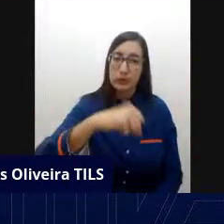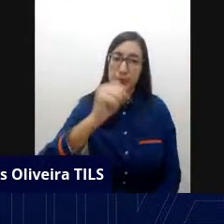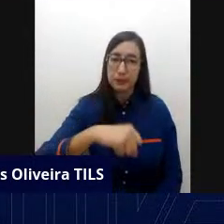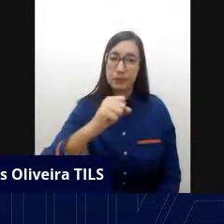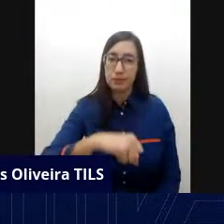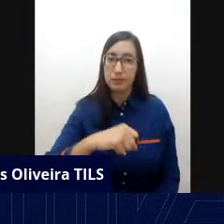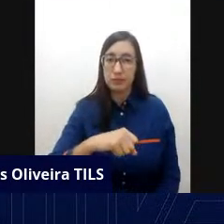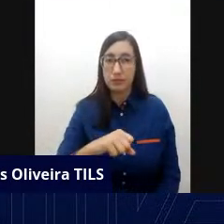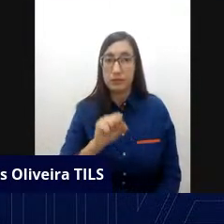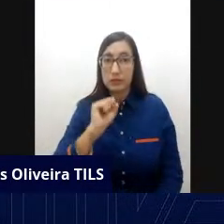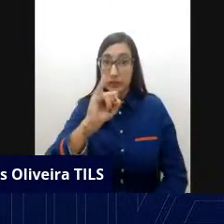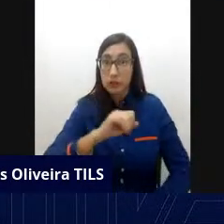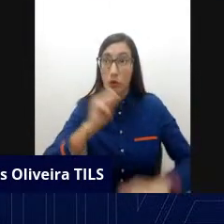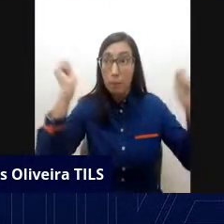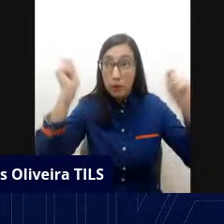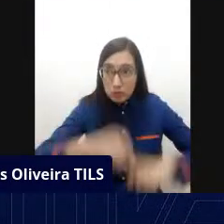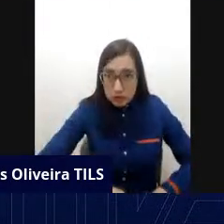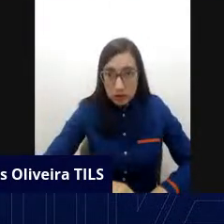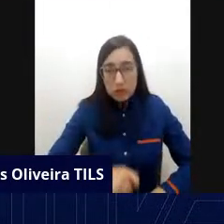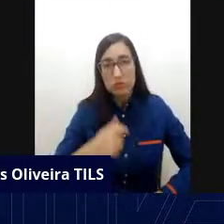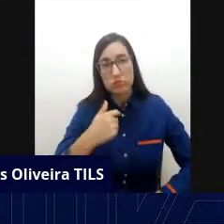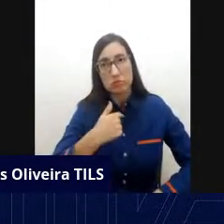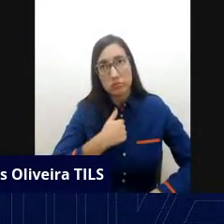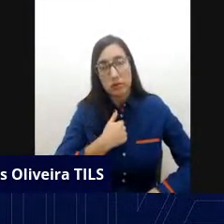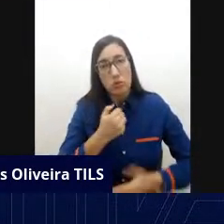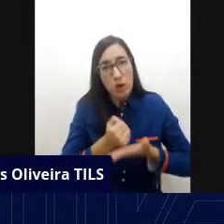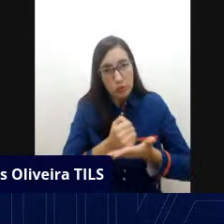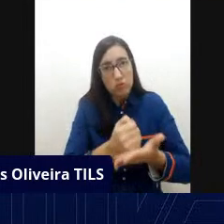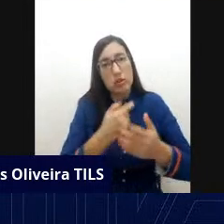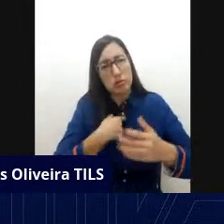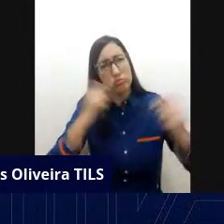nos for permitido, e até mais além.